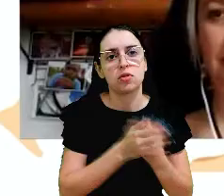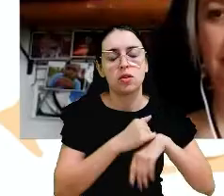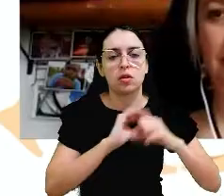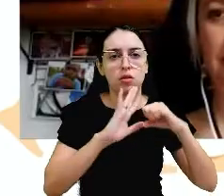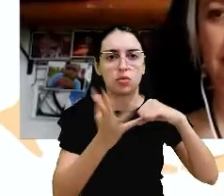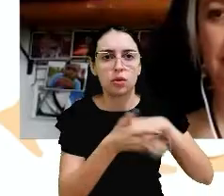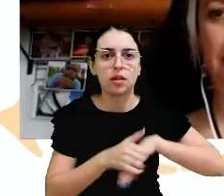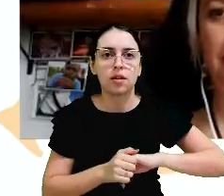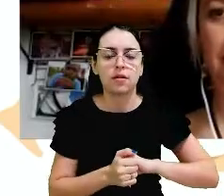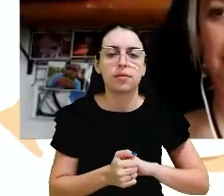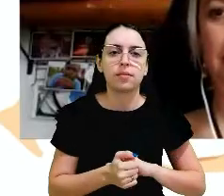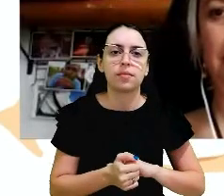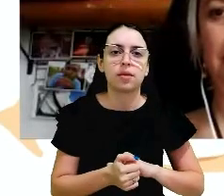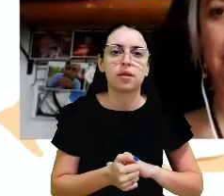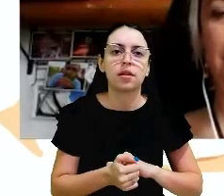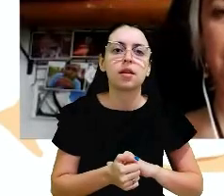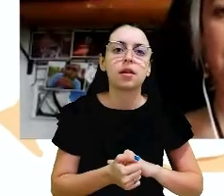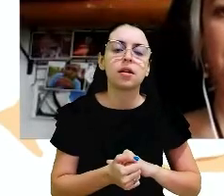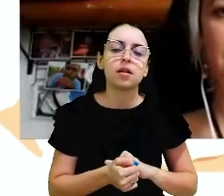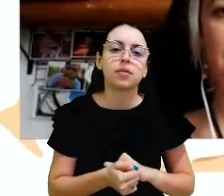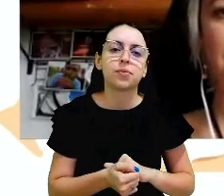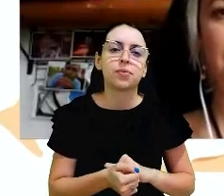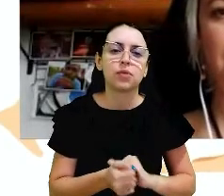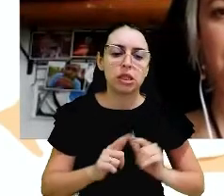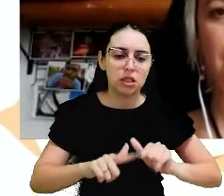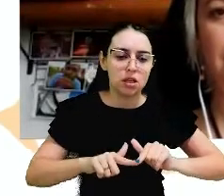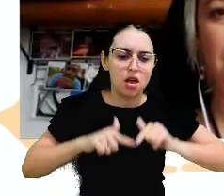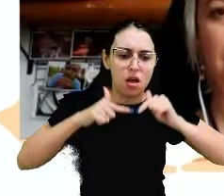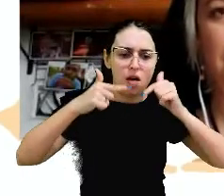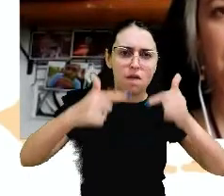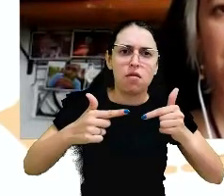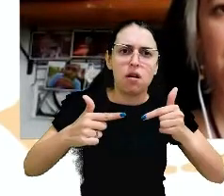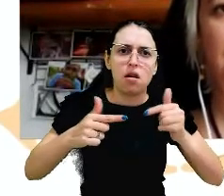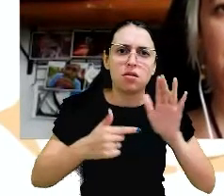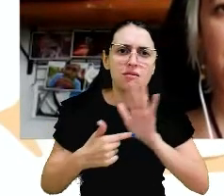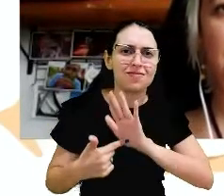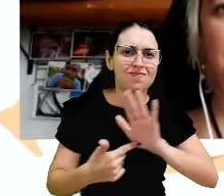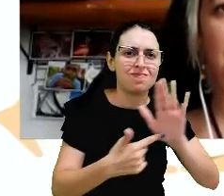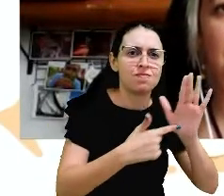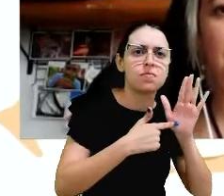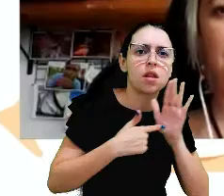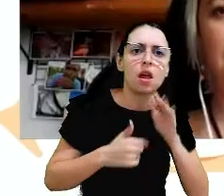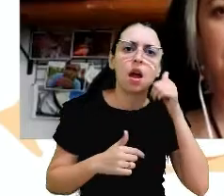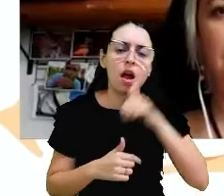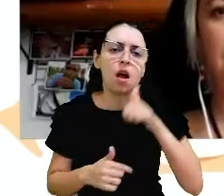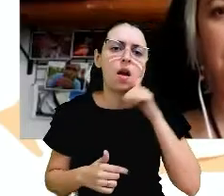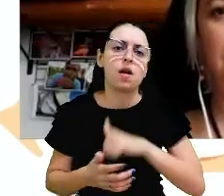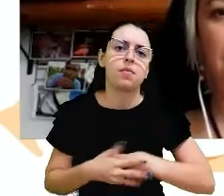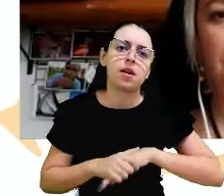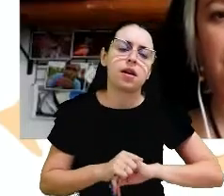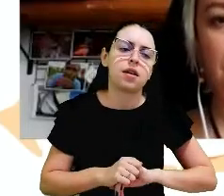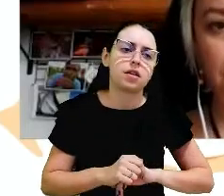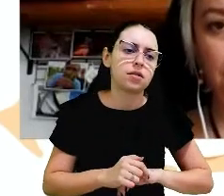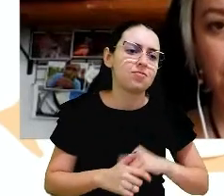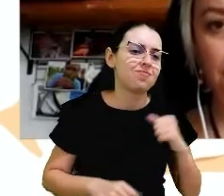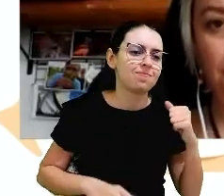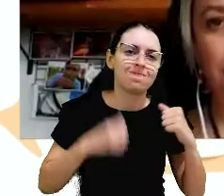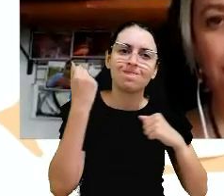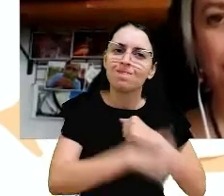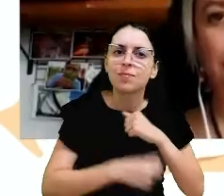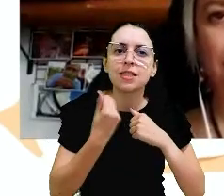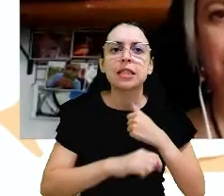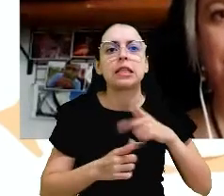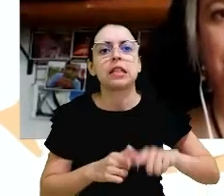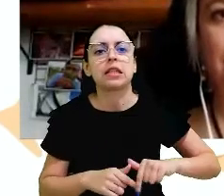pandemia, ela faz com que se potencialize a exposição dessas mulheres a mais violência,